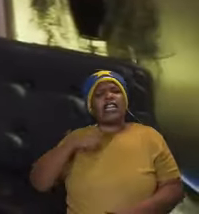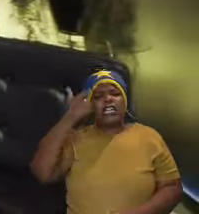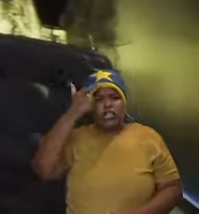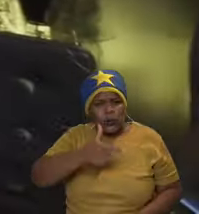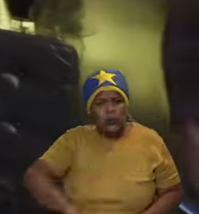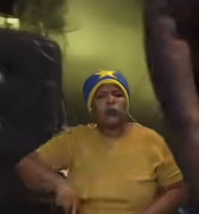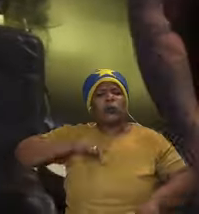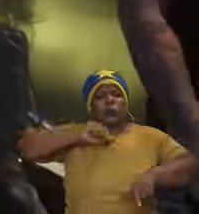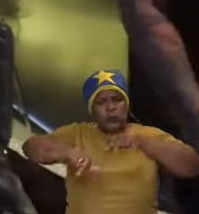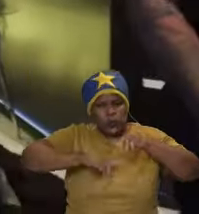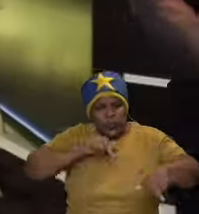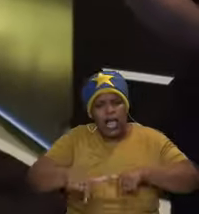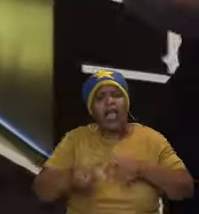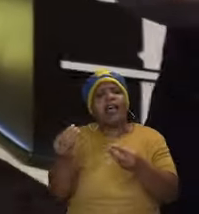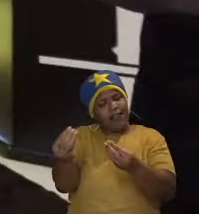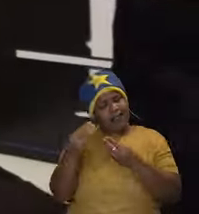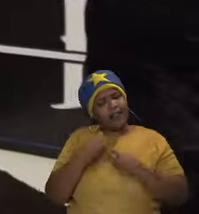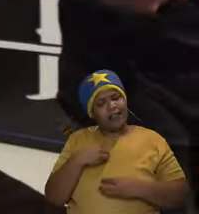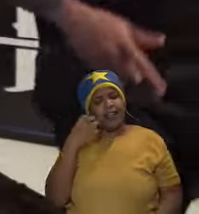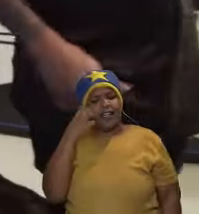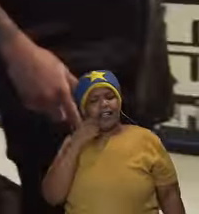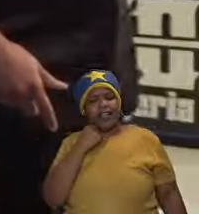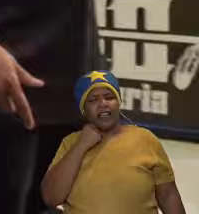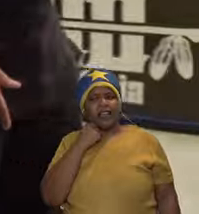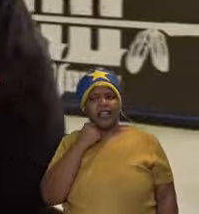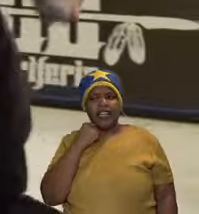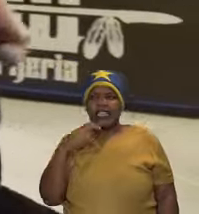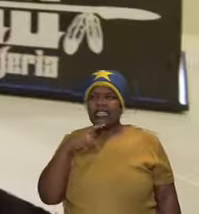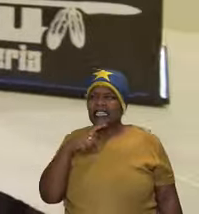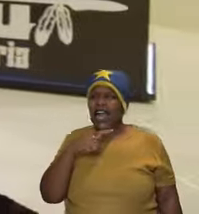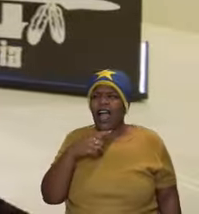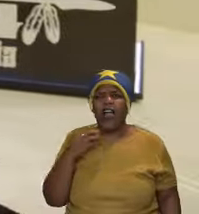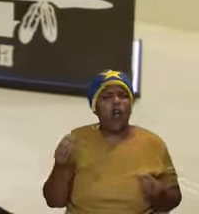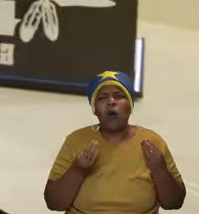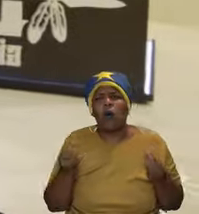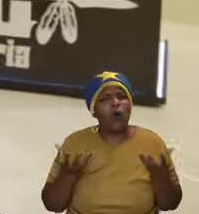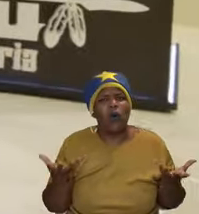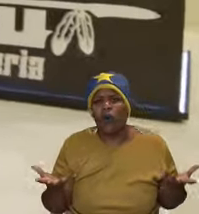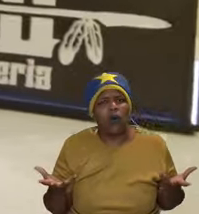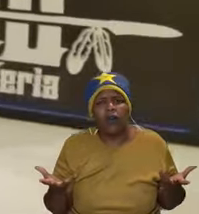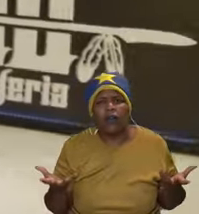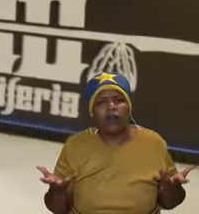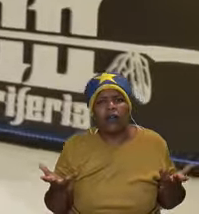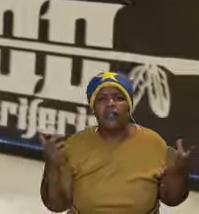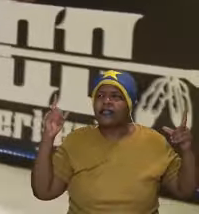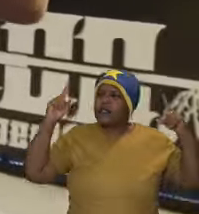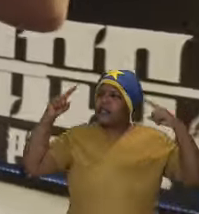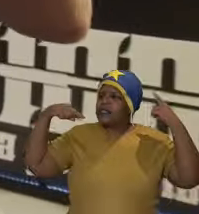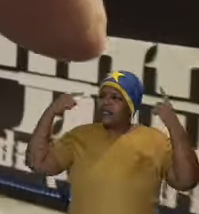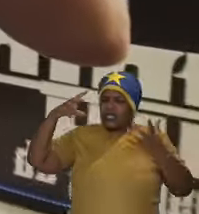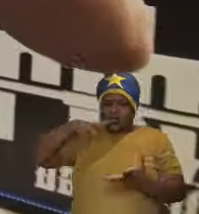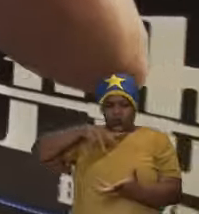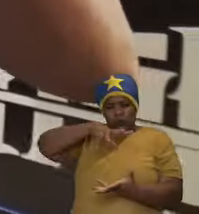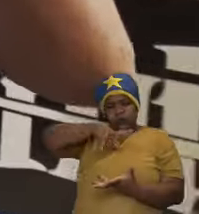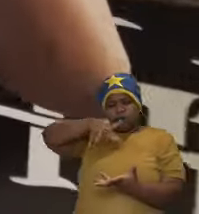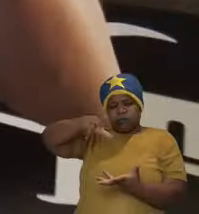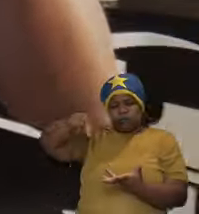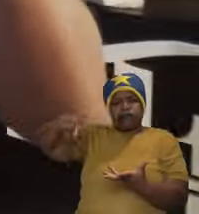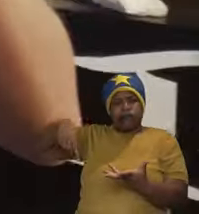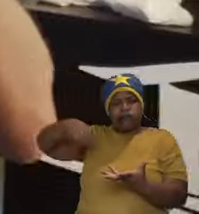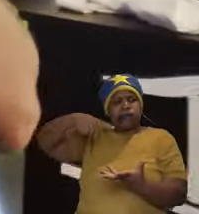recompensa. Tá grave, nós tá tipo como, hein? Tipo como? Insano nesse mundo insano.